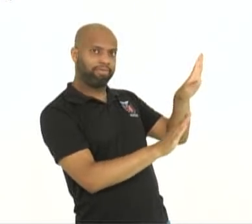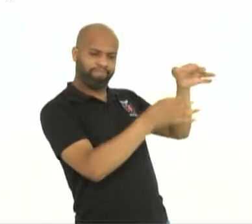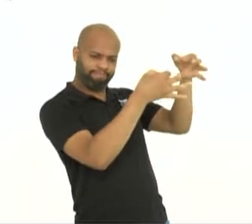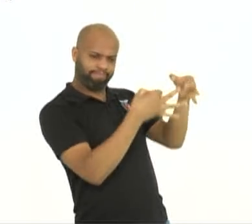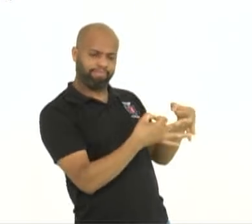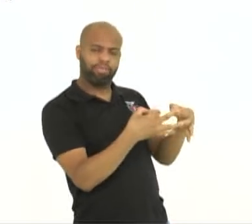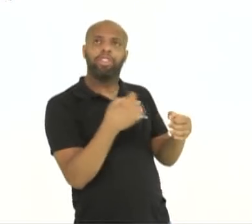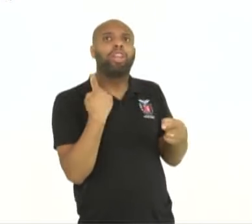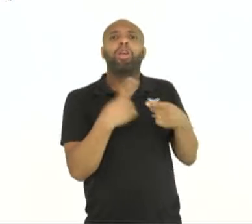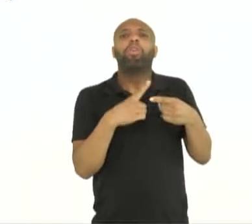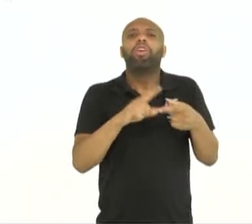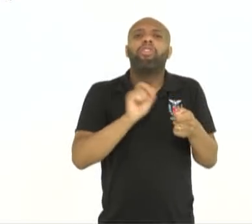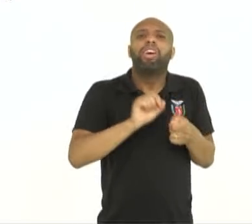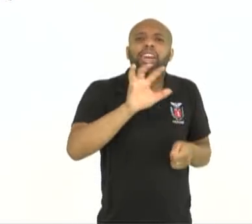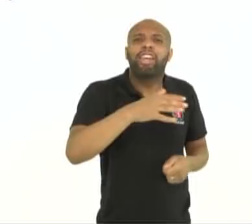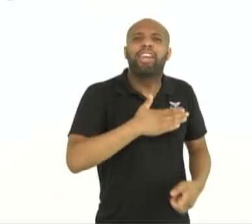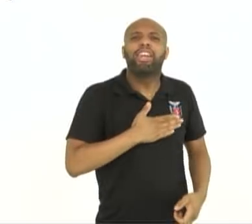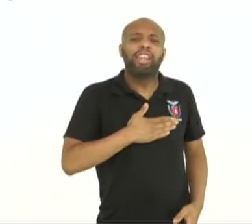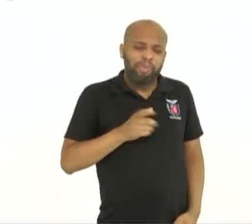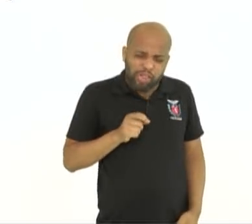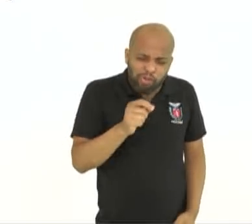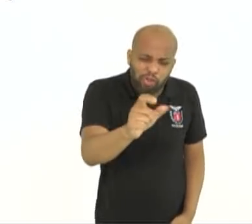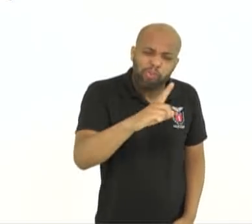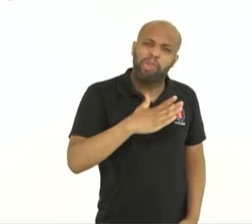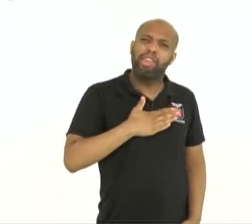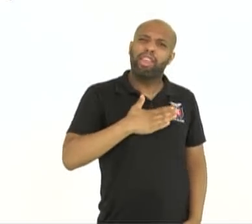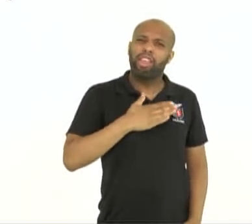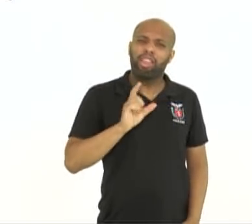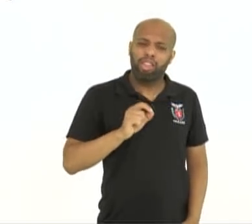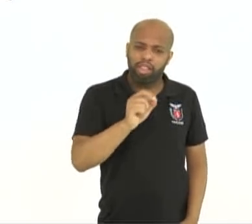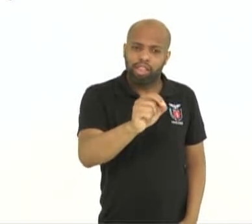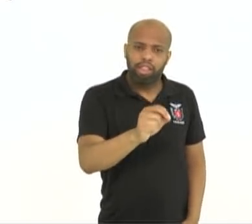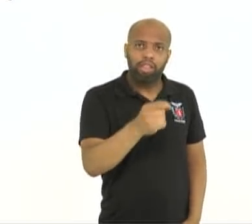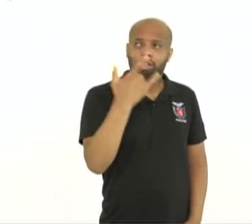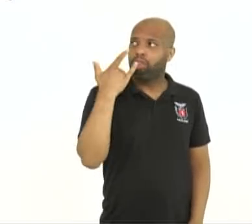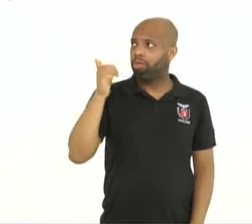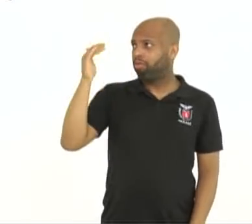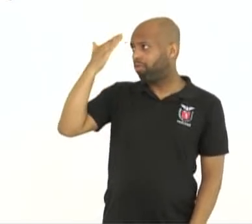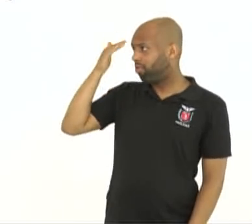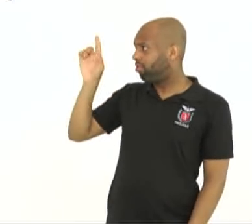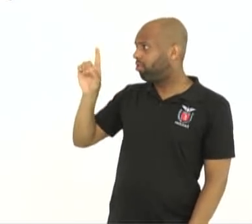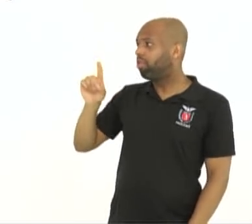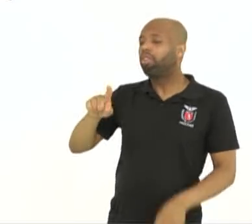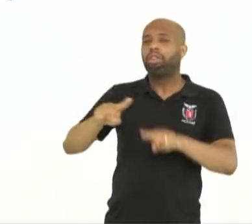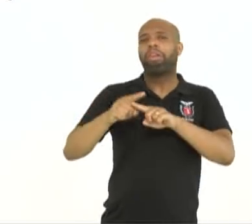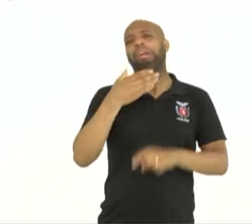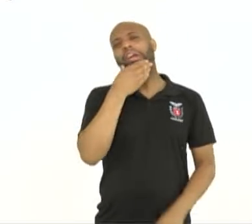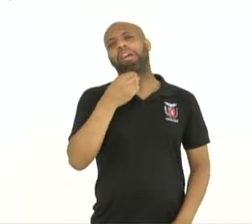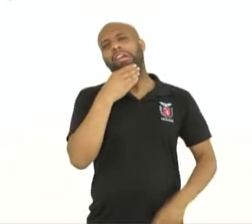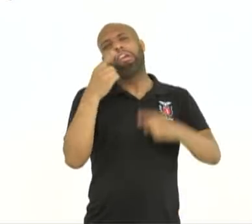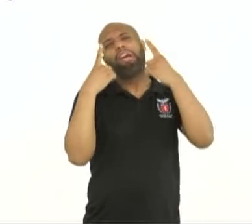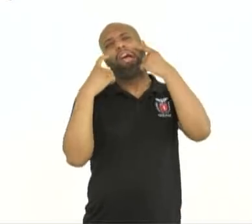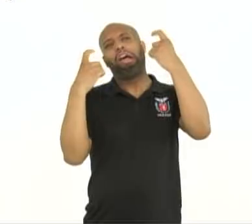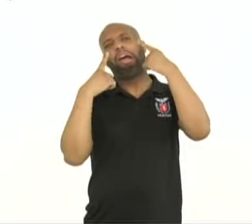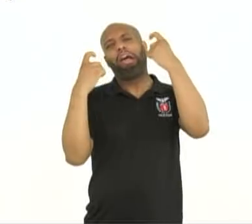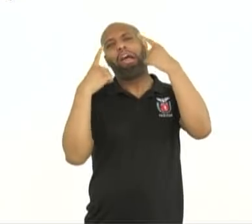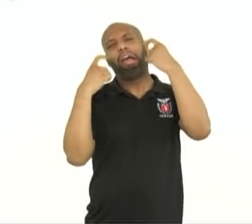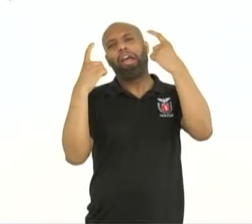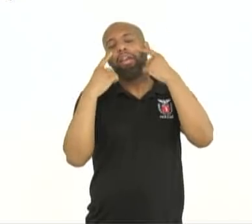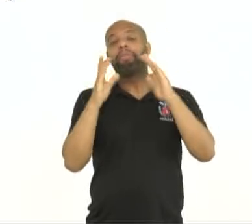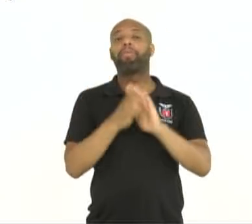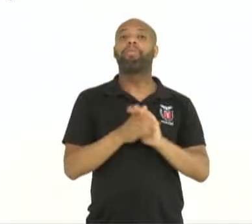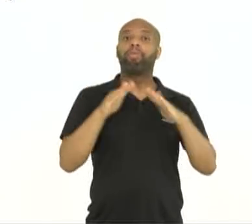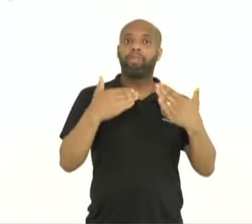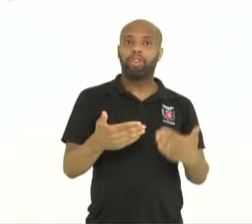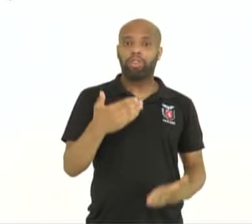Para que o Senhor fez assim com minhas formigas? O pai não entendia, e o menino chorando.